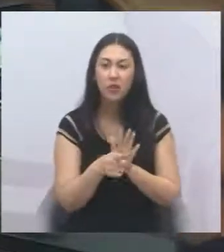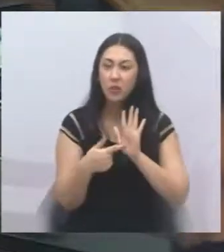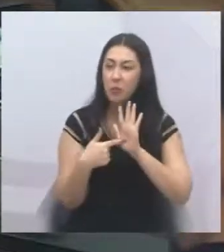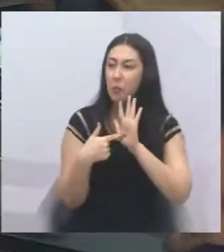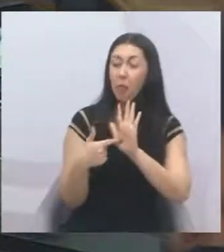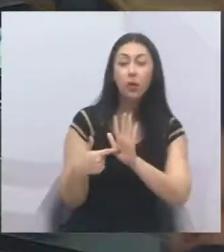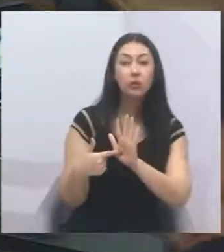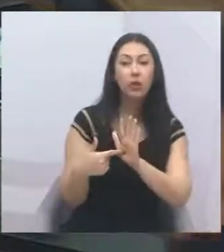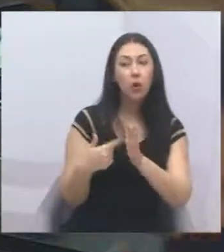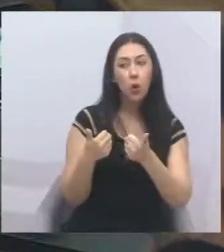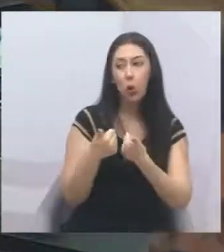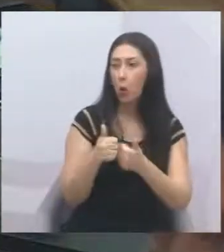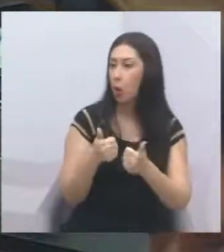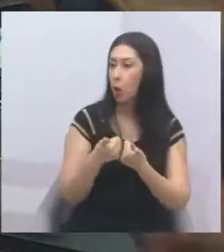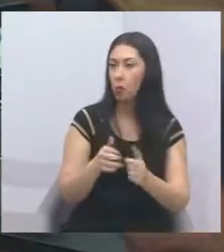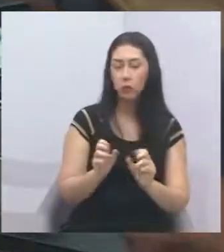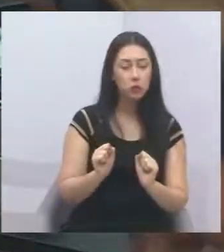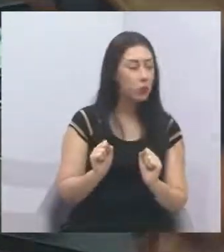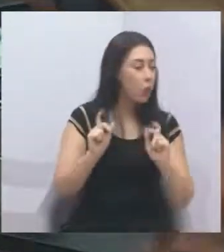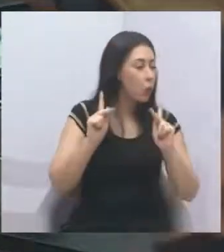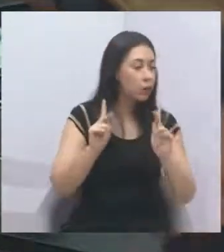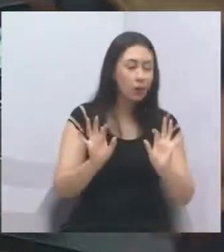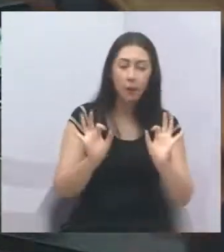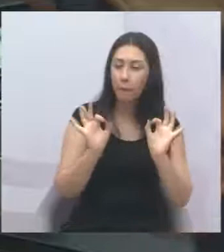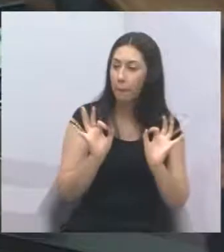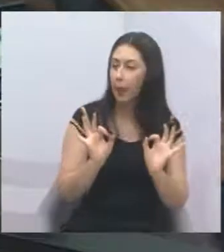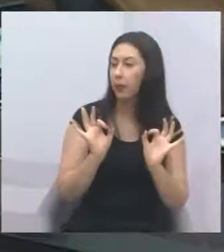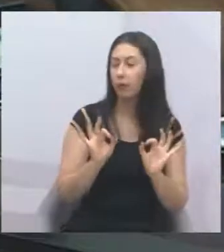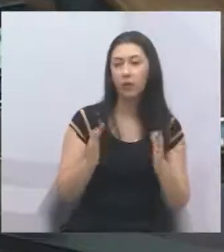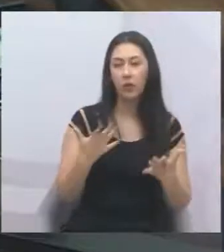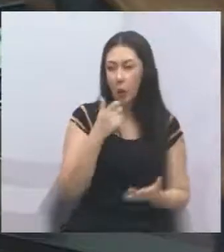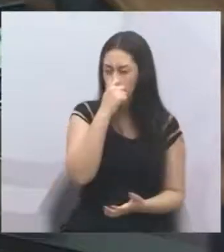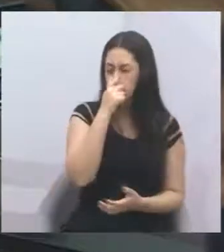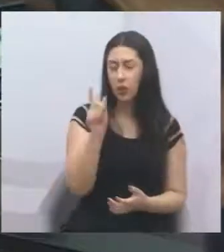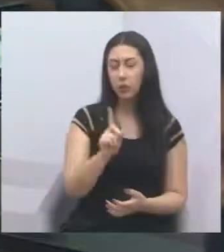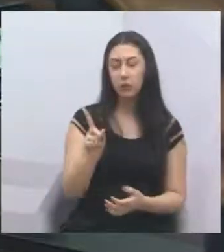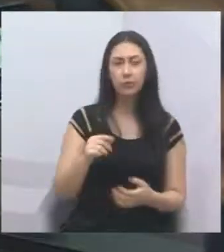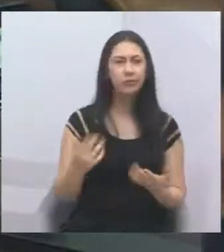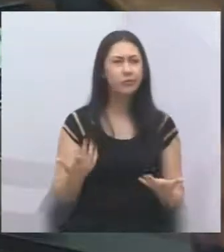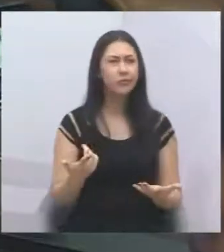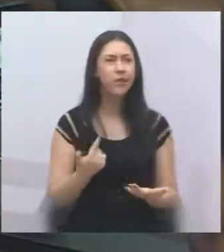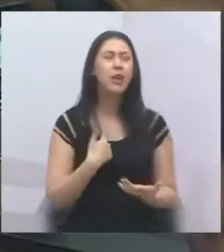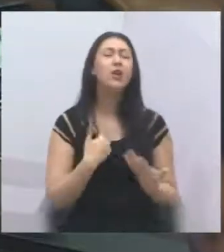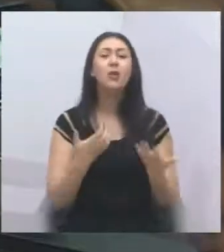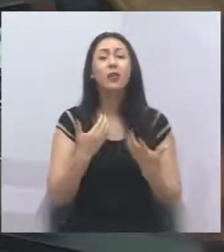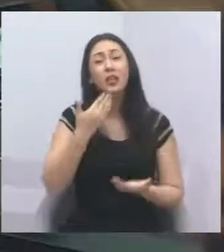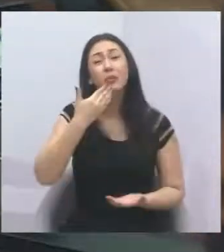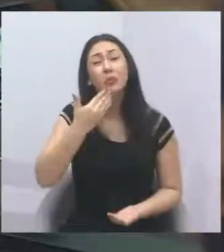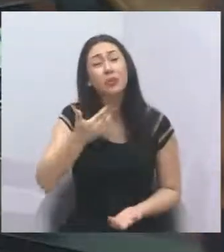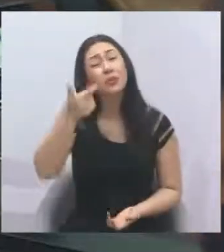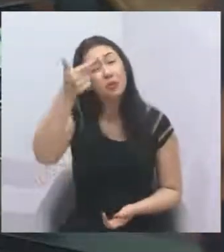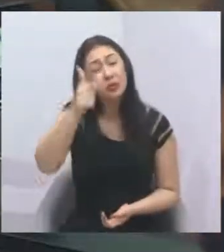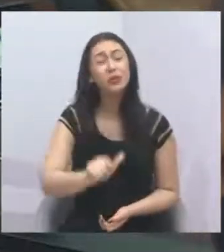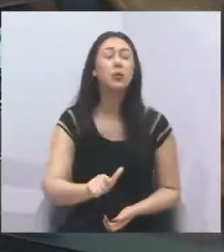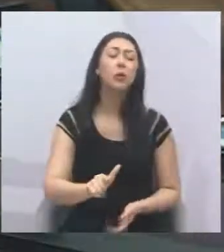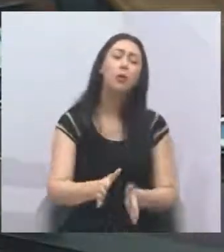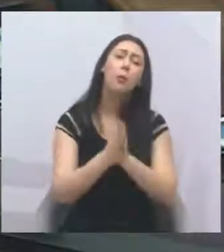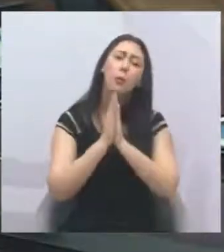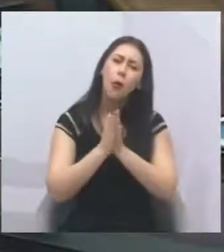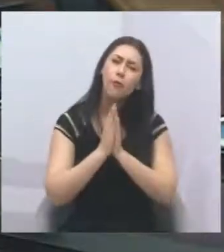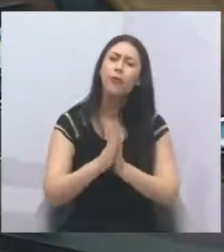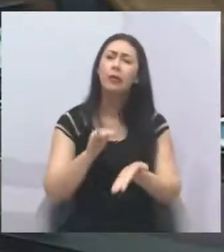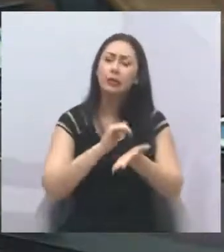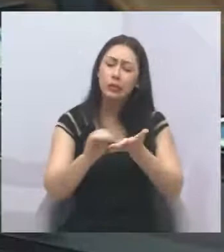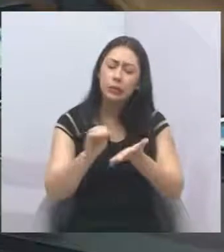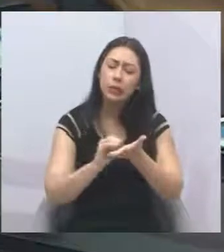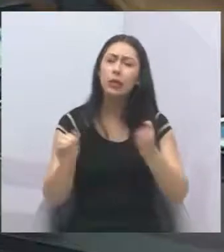indica que o transporte público de Jacareí não tem superlotação. Olha, quero fazer um apelo novamente aqui ao secretário